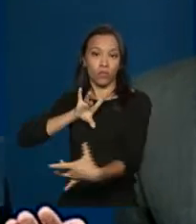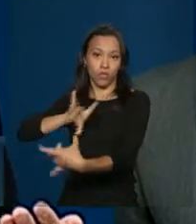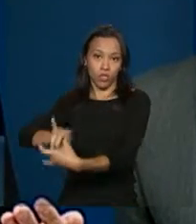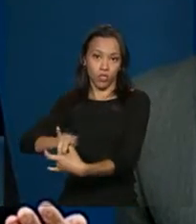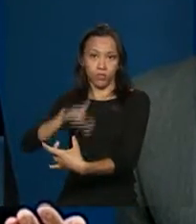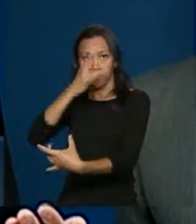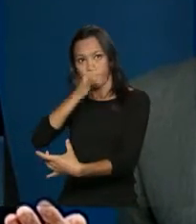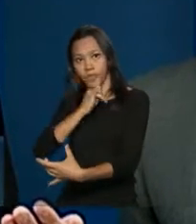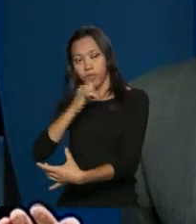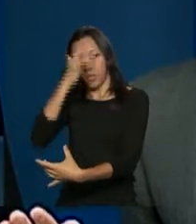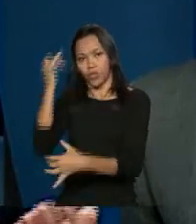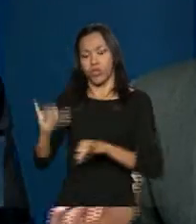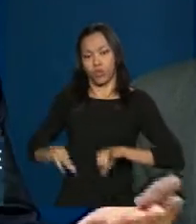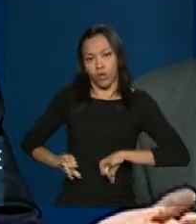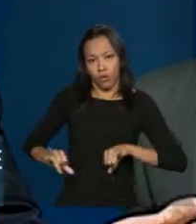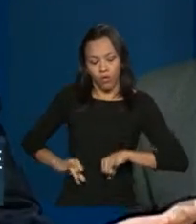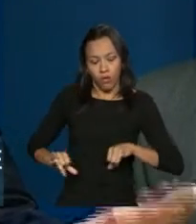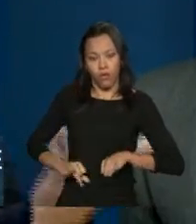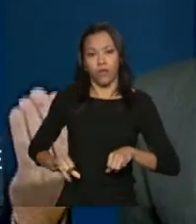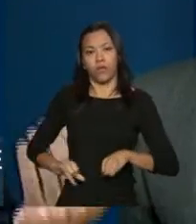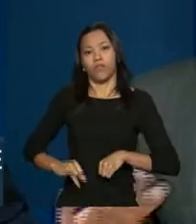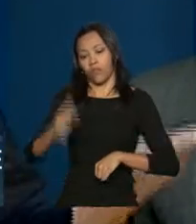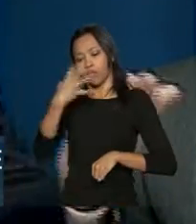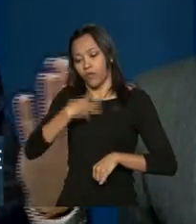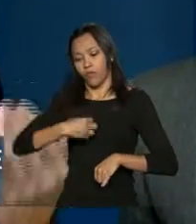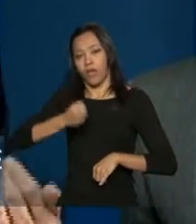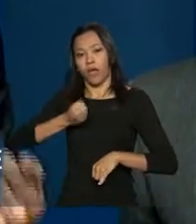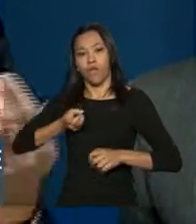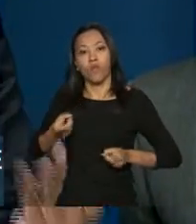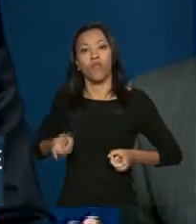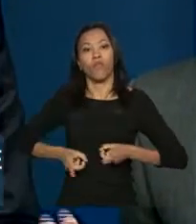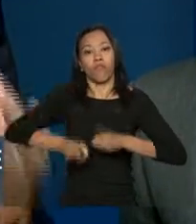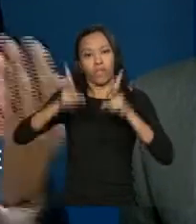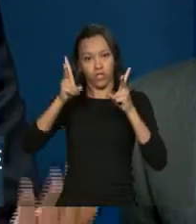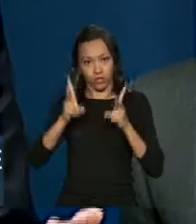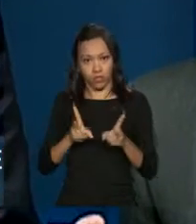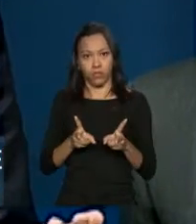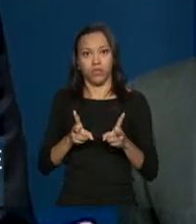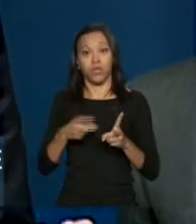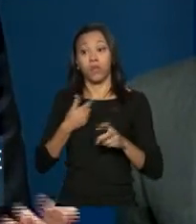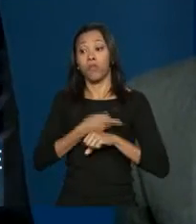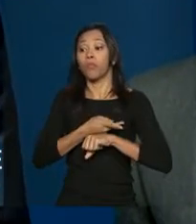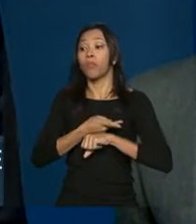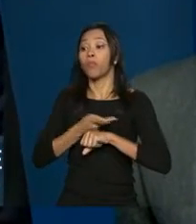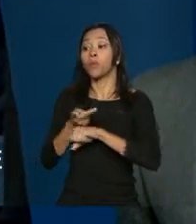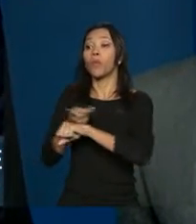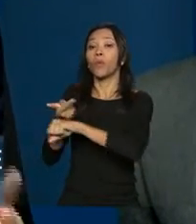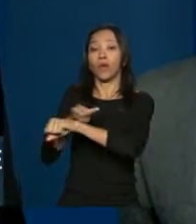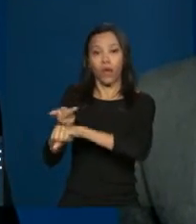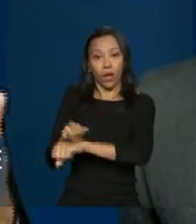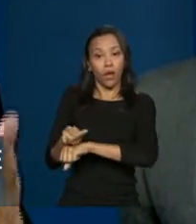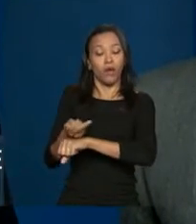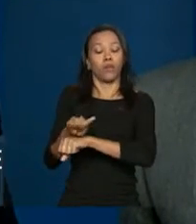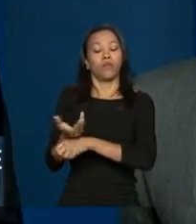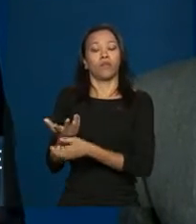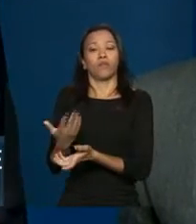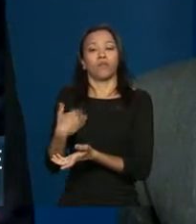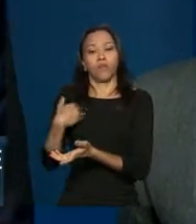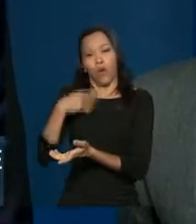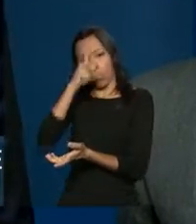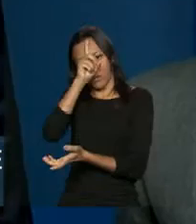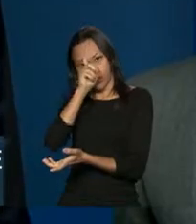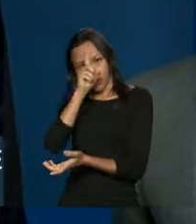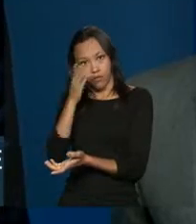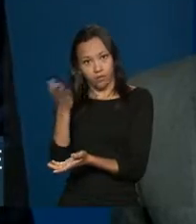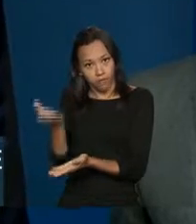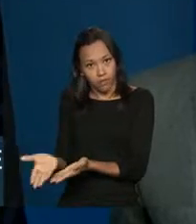vítimas de tráfico de pessoas que submeteram, ou, aliás, que procuraram assistência médica para serem atendidas e tudo. Que é